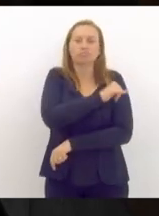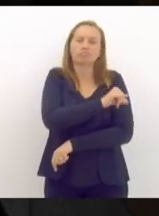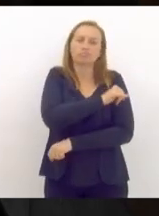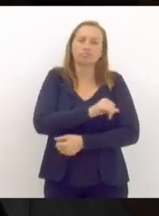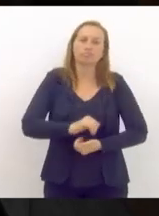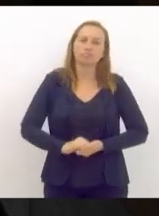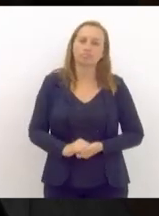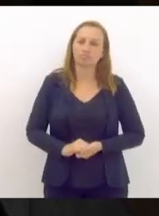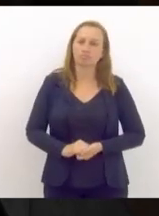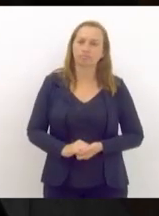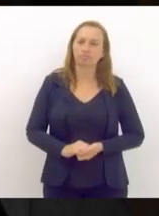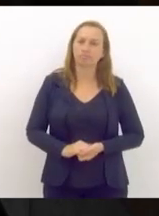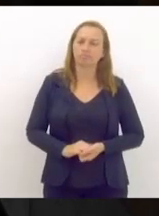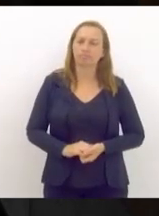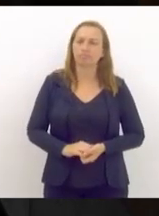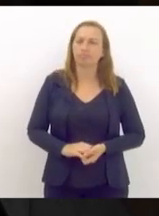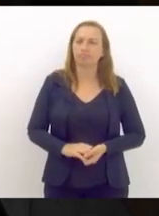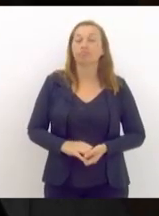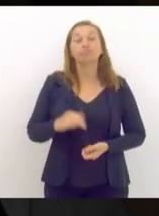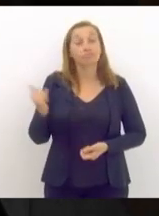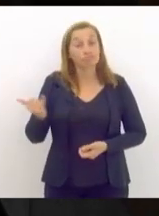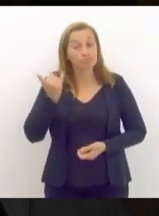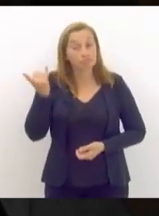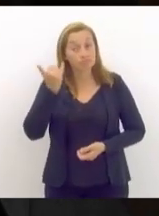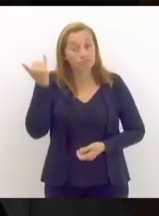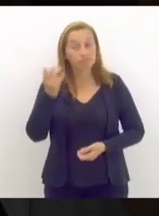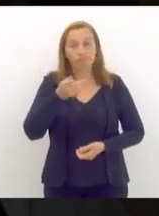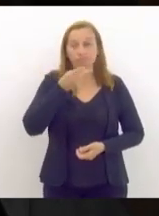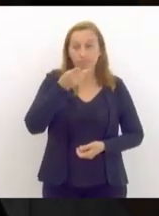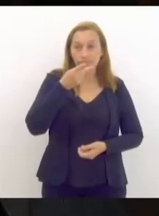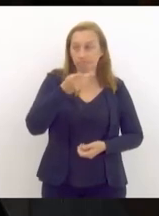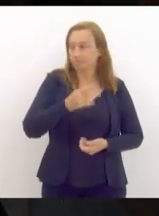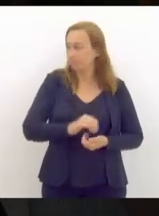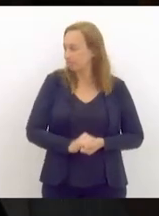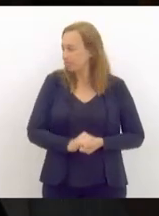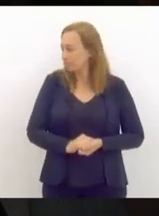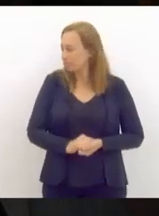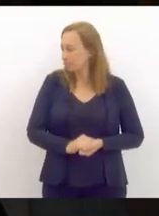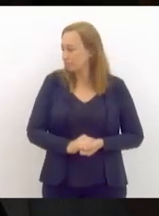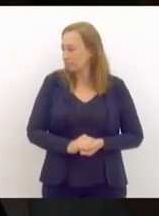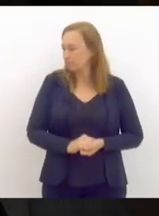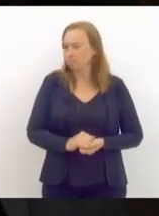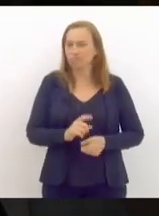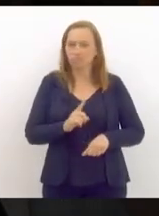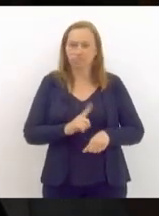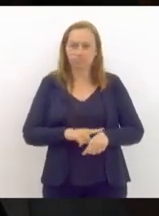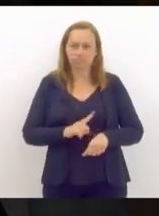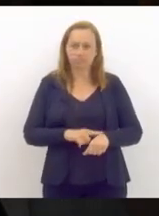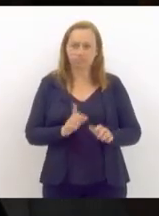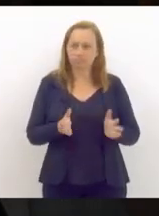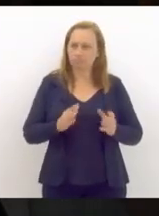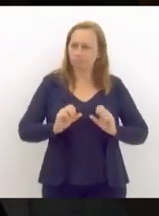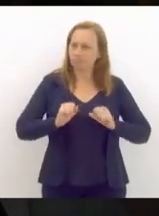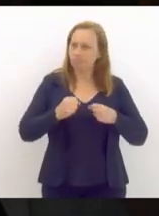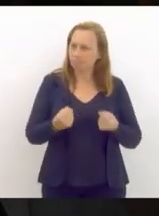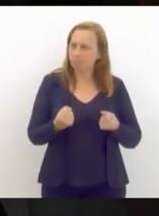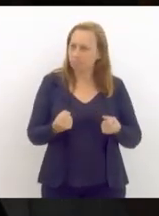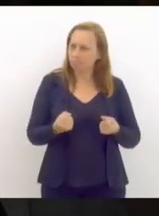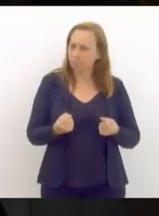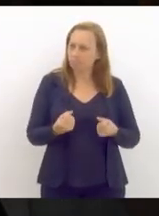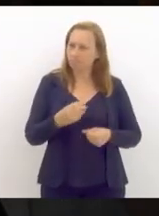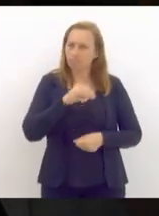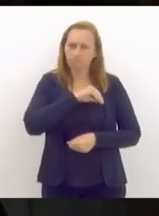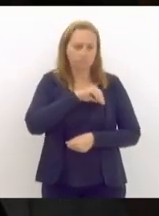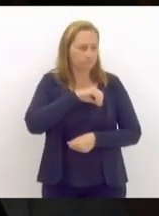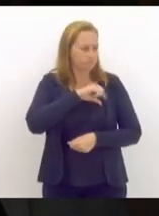Janeiro. É importante destacar, a gente não está aqui nesse momento defendendo aumento para os servidores,